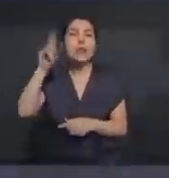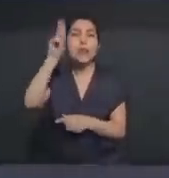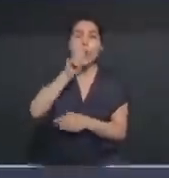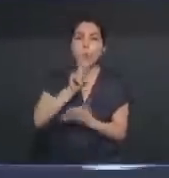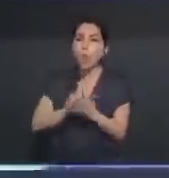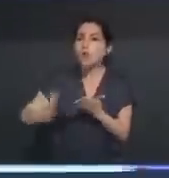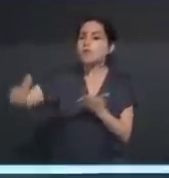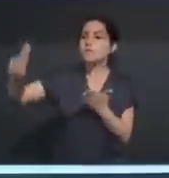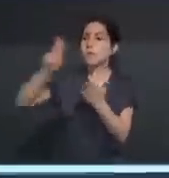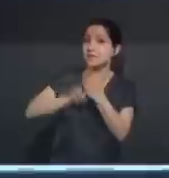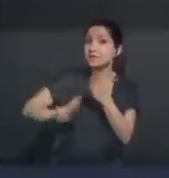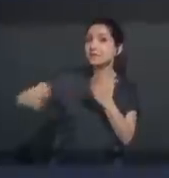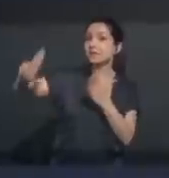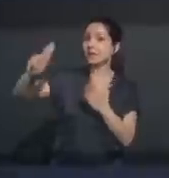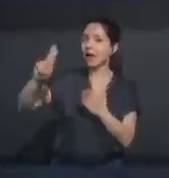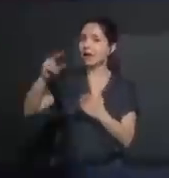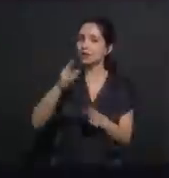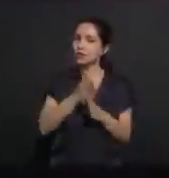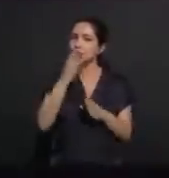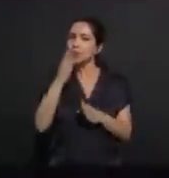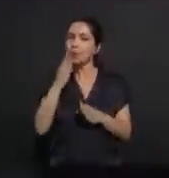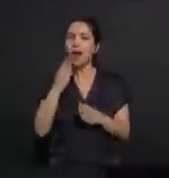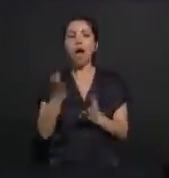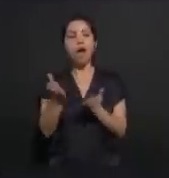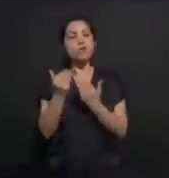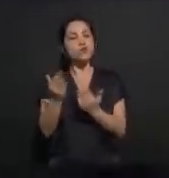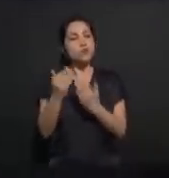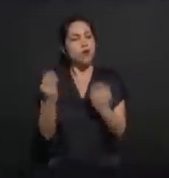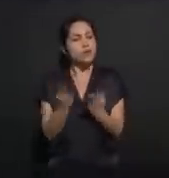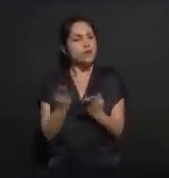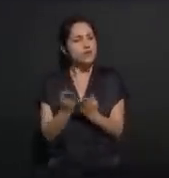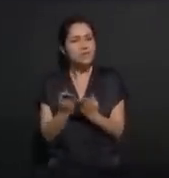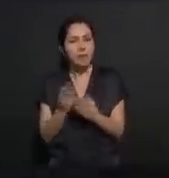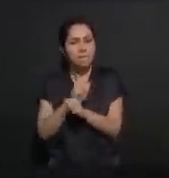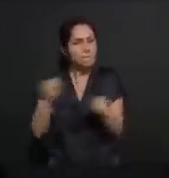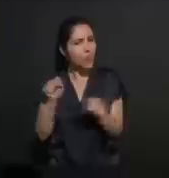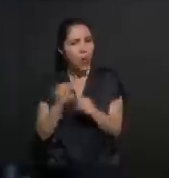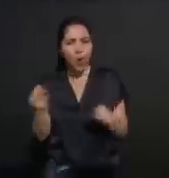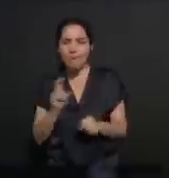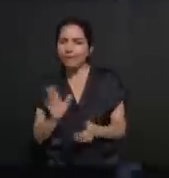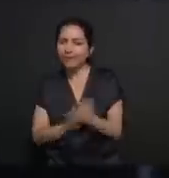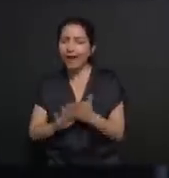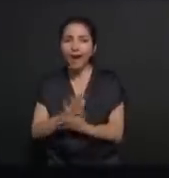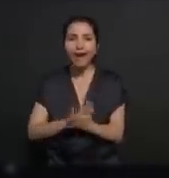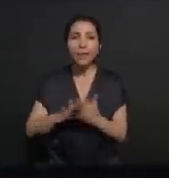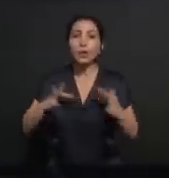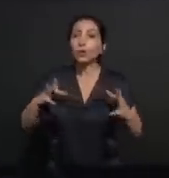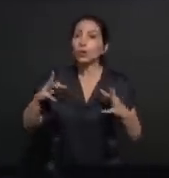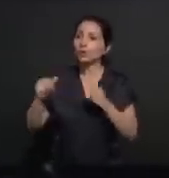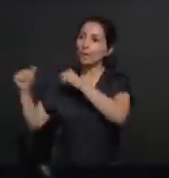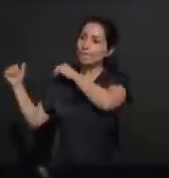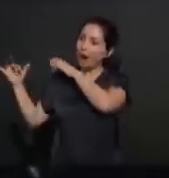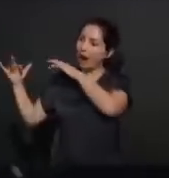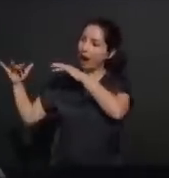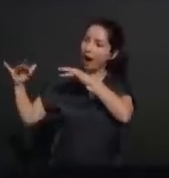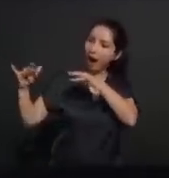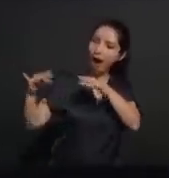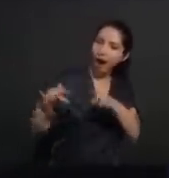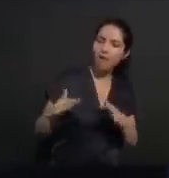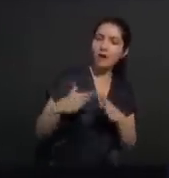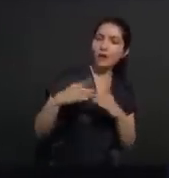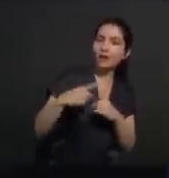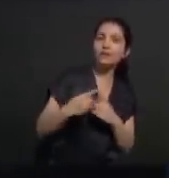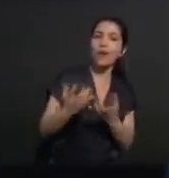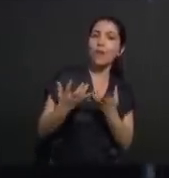cristãos nunca tomam pau? Todo mundo viria para a igreja para quê? Para nunca tomar bomba. Mas